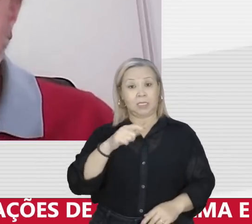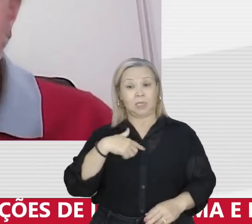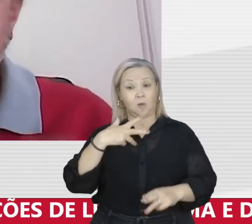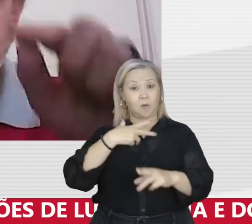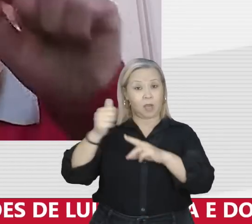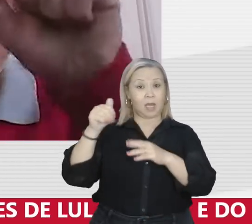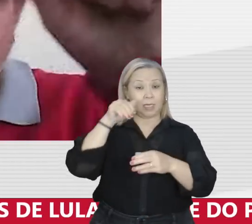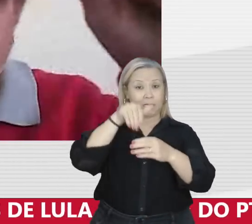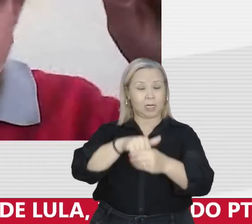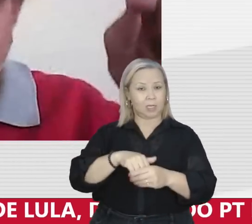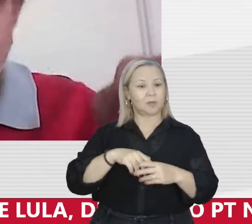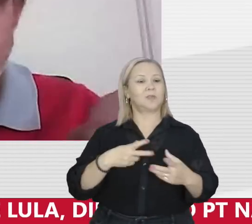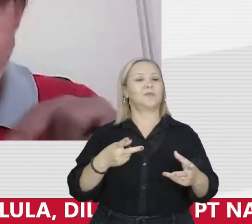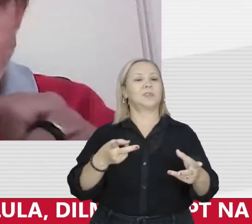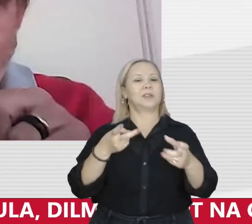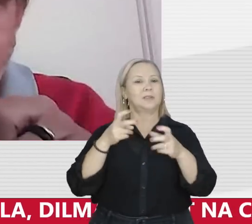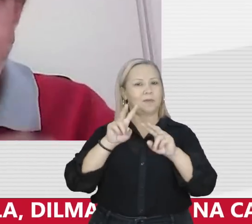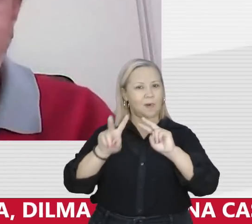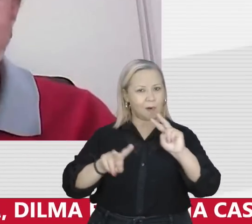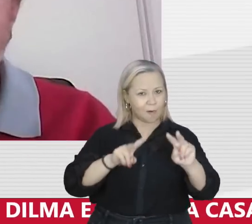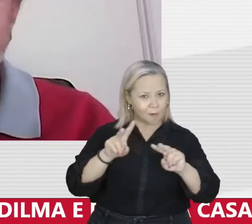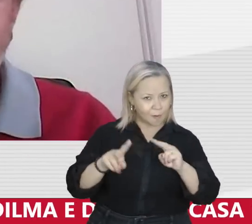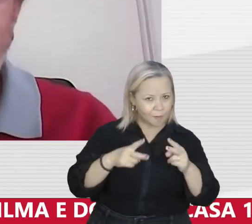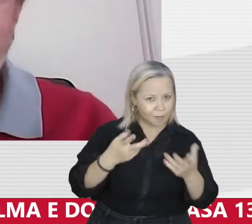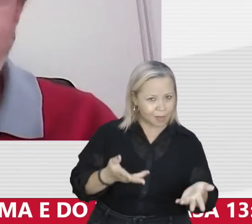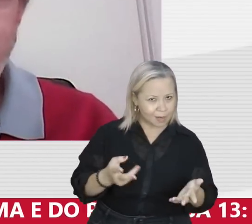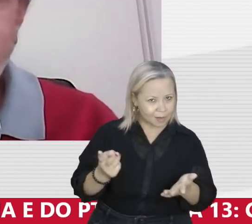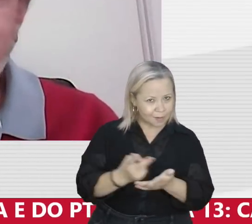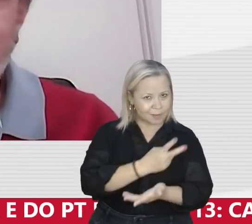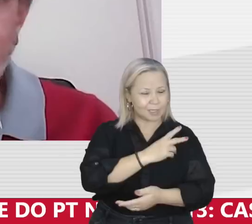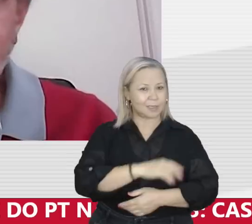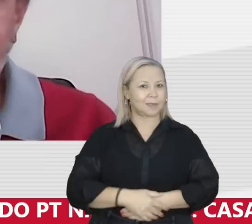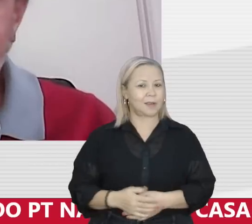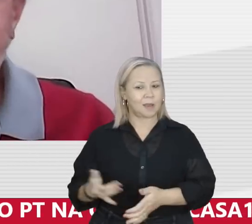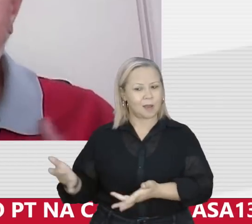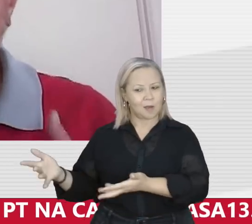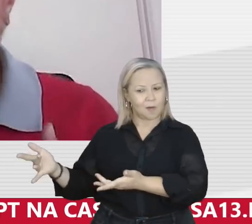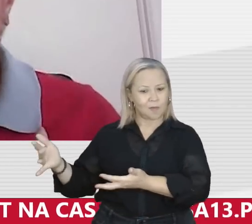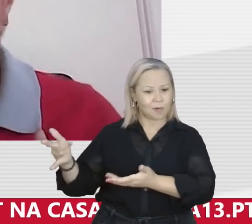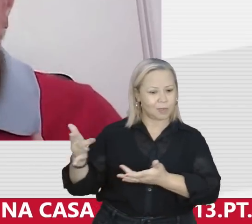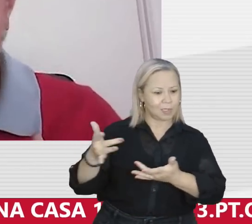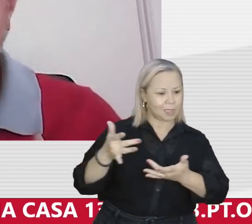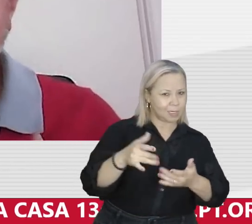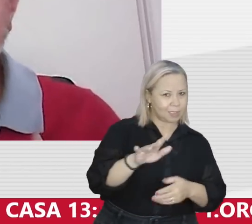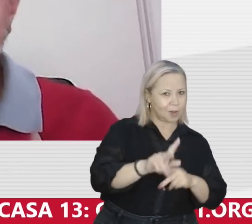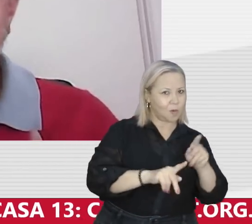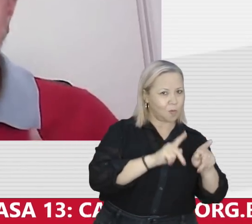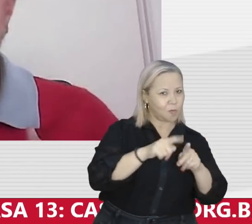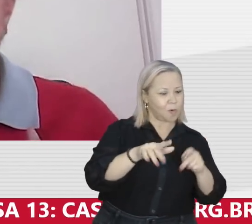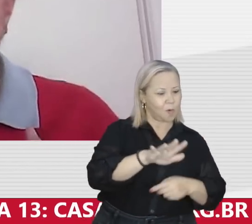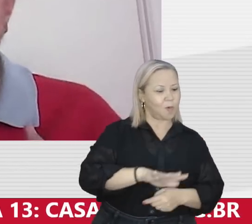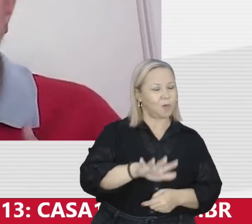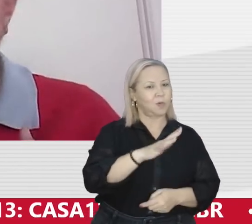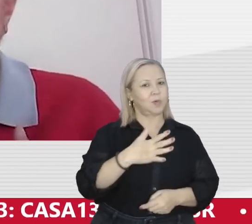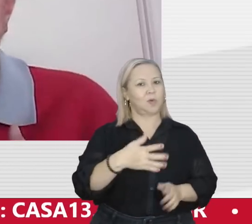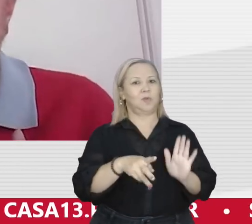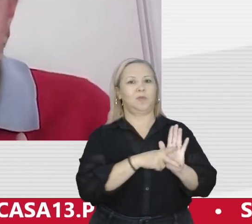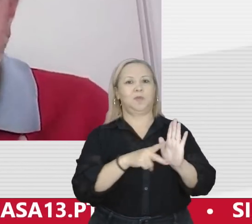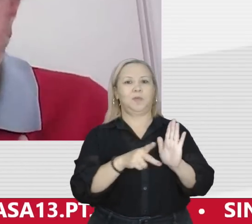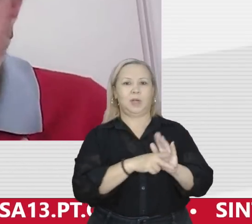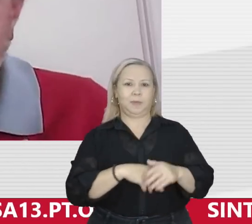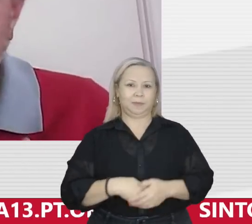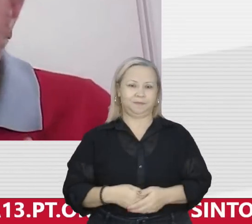acontecer. Vou trazer todo mundo para o cercadinho das 4 linhas da Constituição dele, né? Ele fez uma